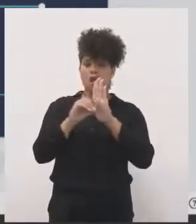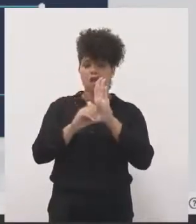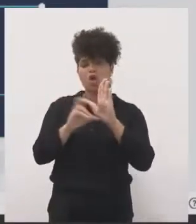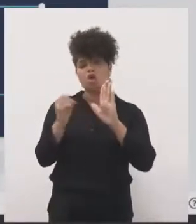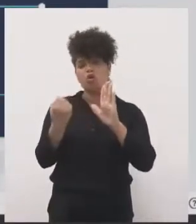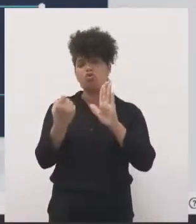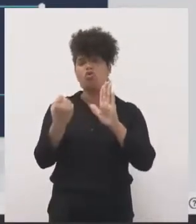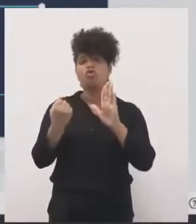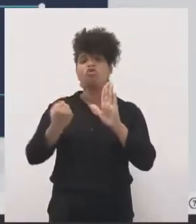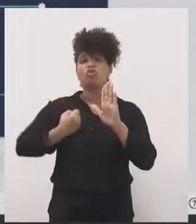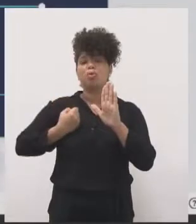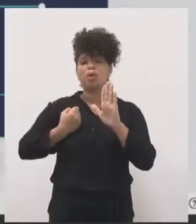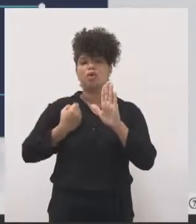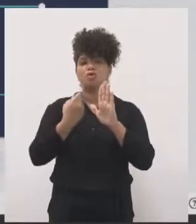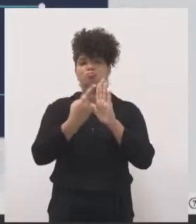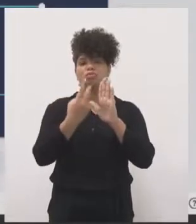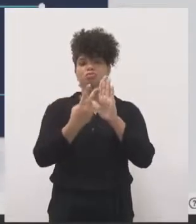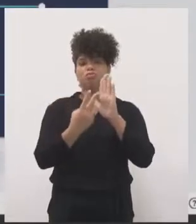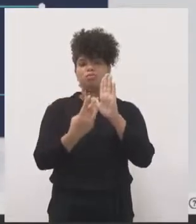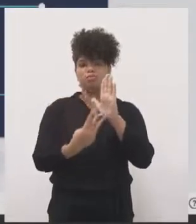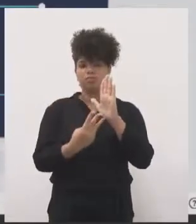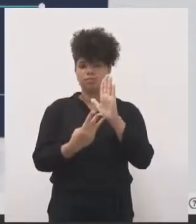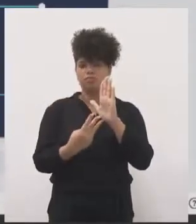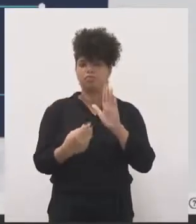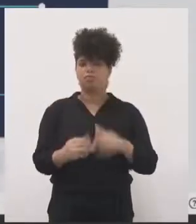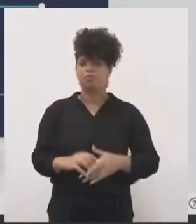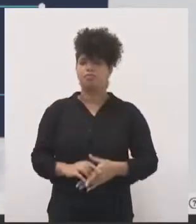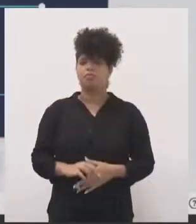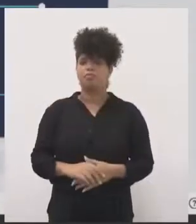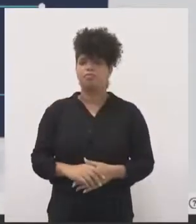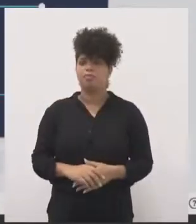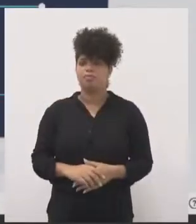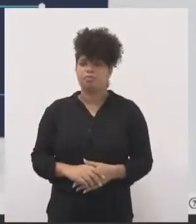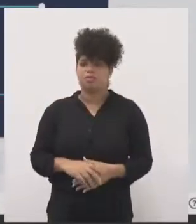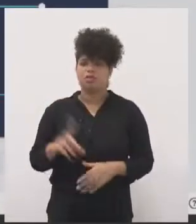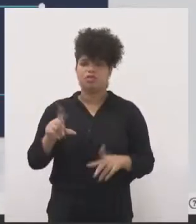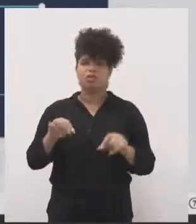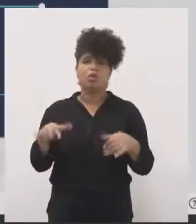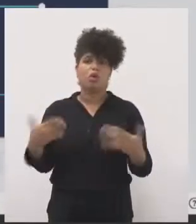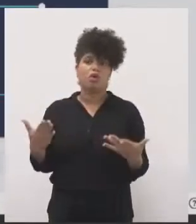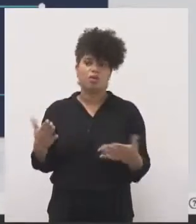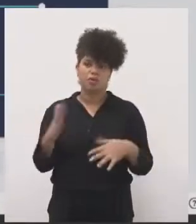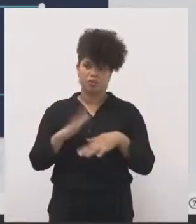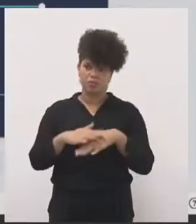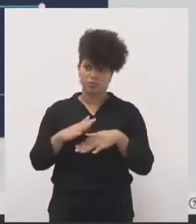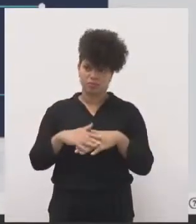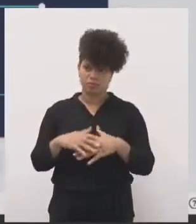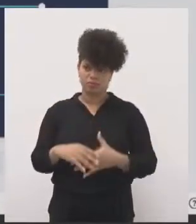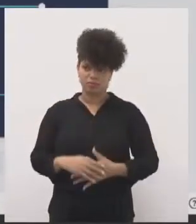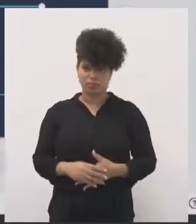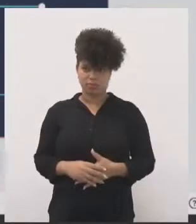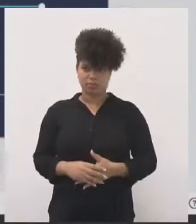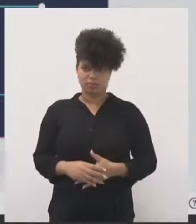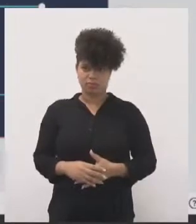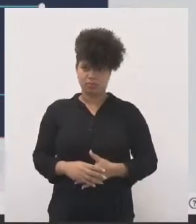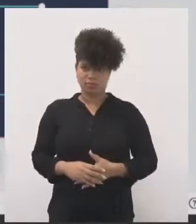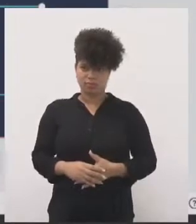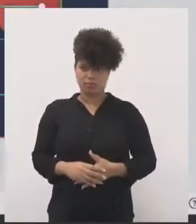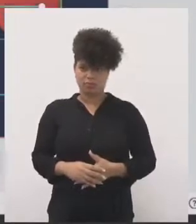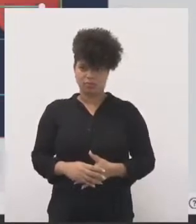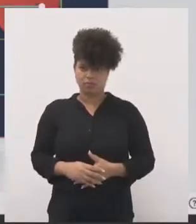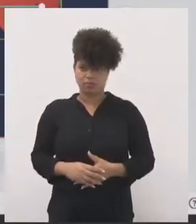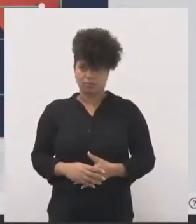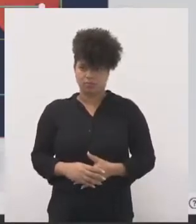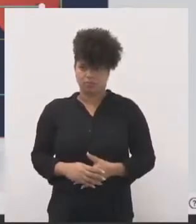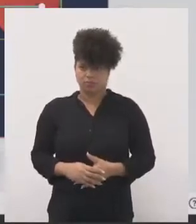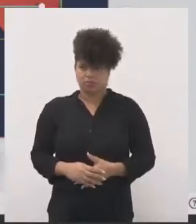ali naquele menu, ele tira a bolinha, coloca a bolinha ou coloca o número, tá? E aqui ainda a gente tem a opção